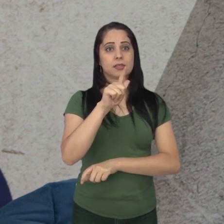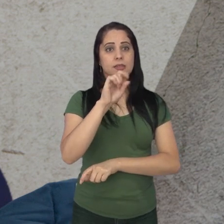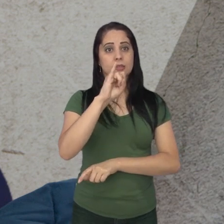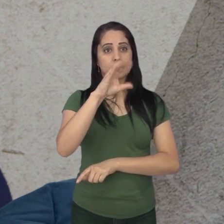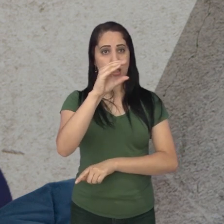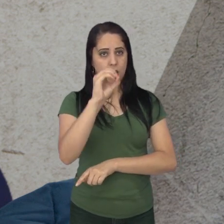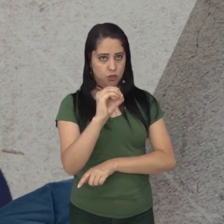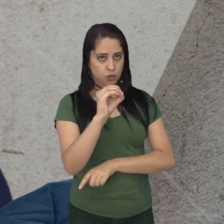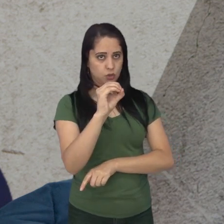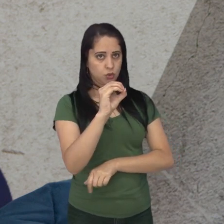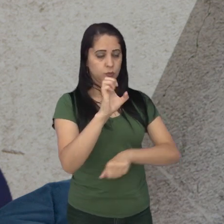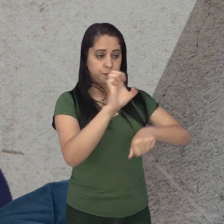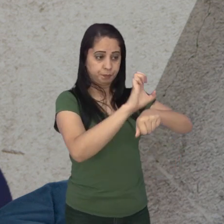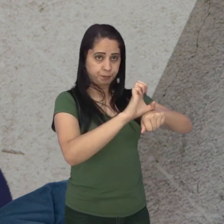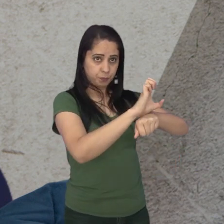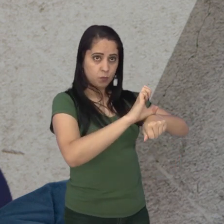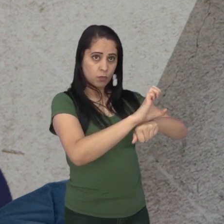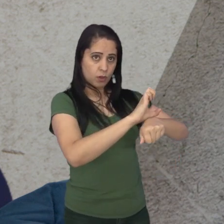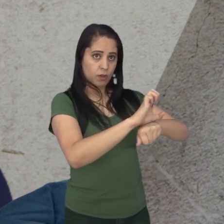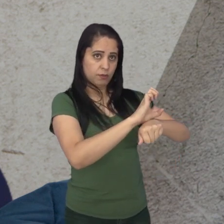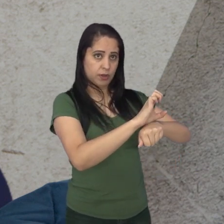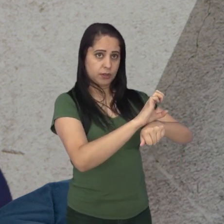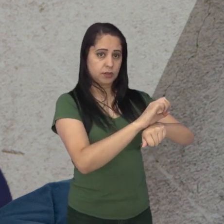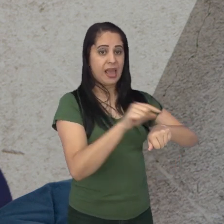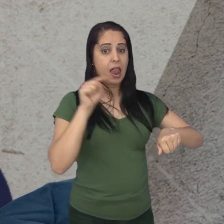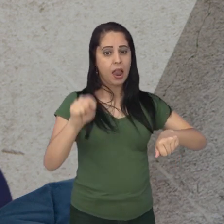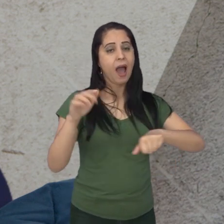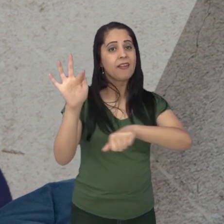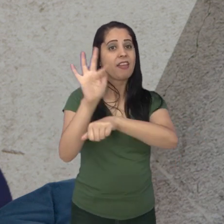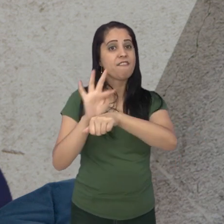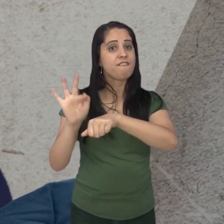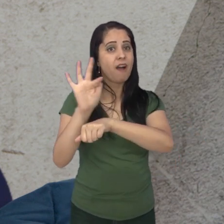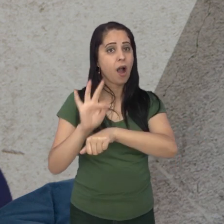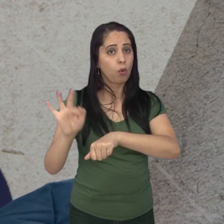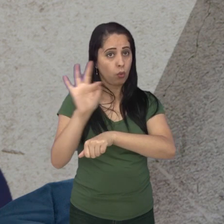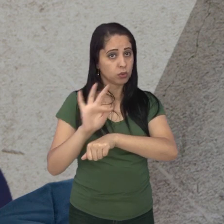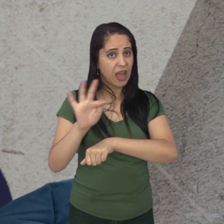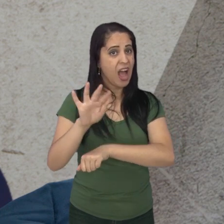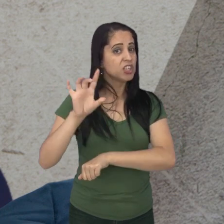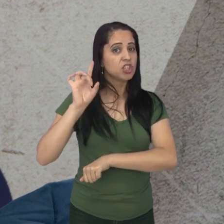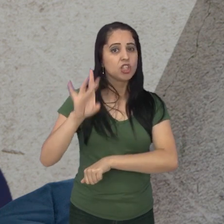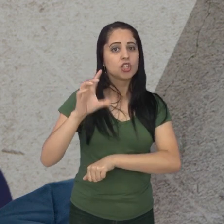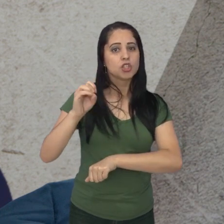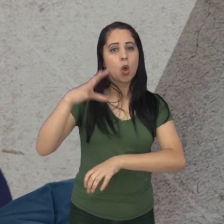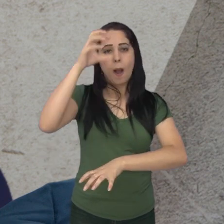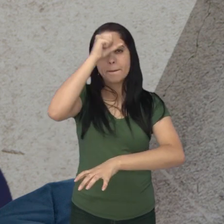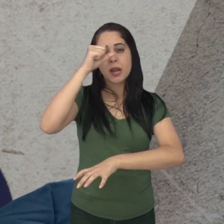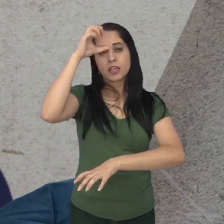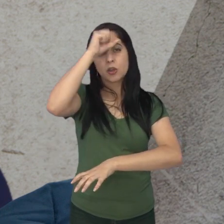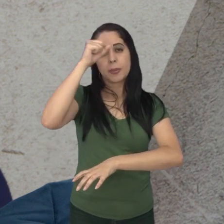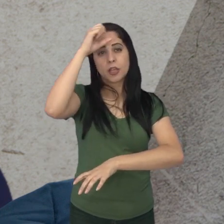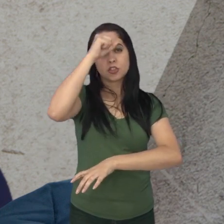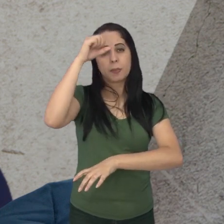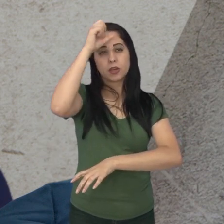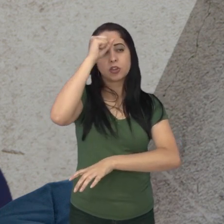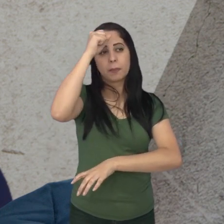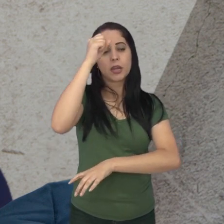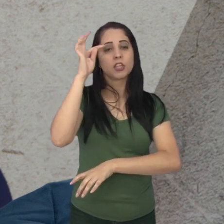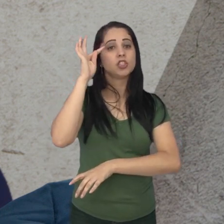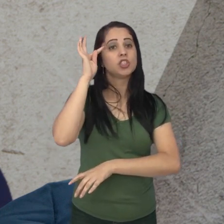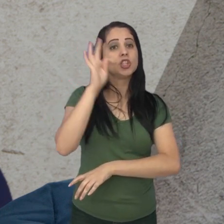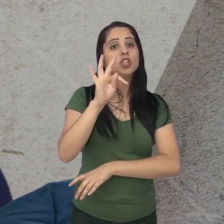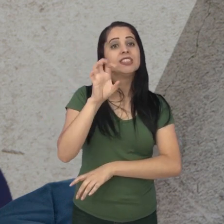desenvolvendo ali na universidade, né, na faculdade, desenvolvimentos teóricos, a prática ela é sempre fundamental aí para